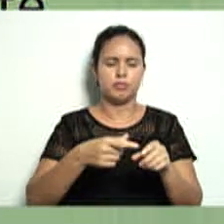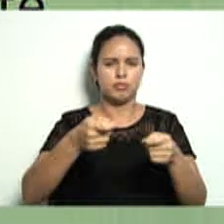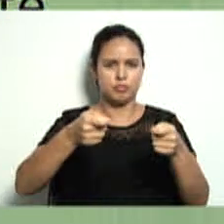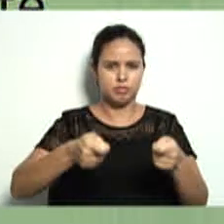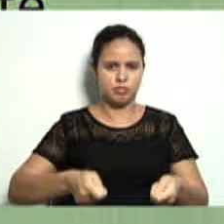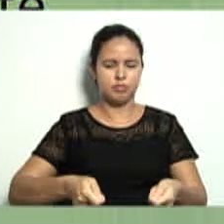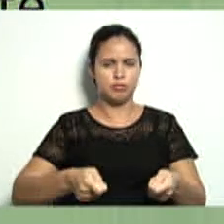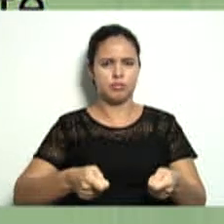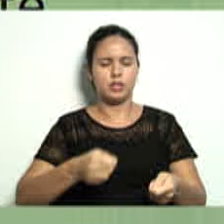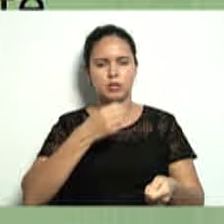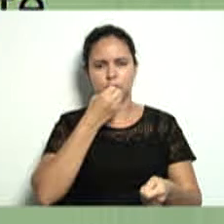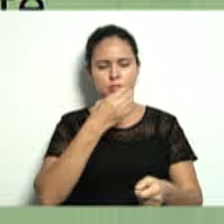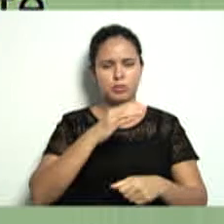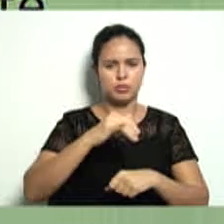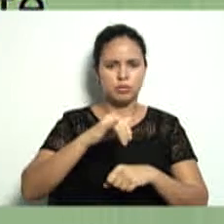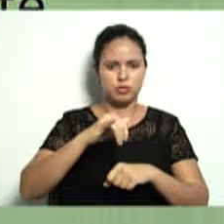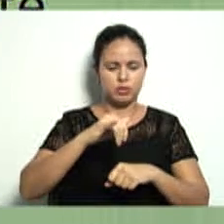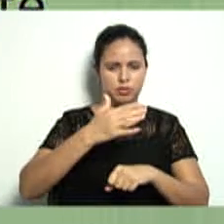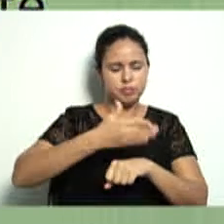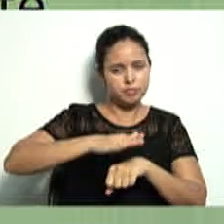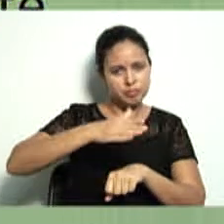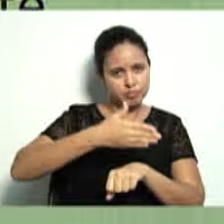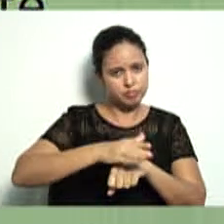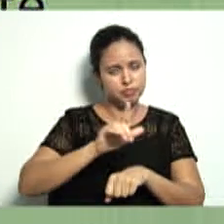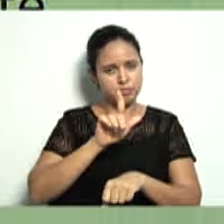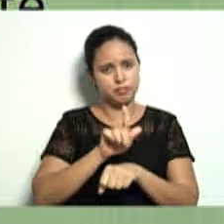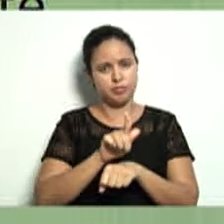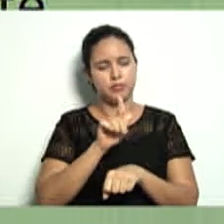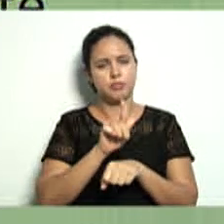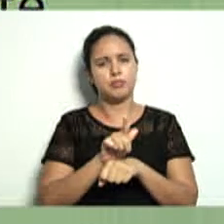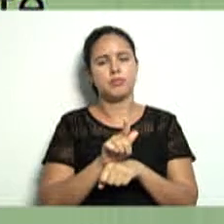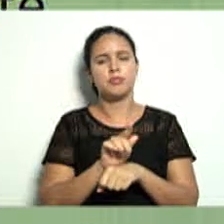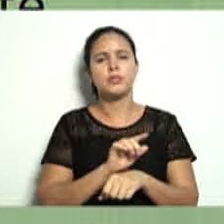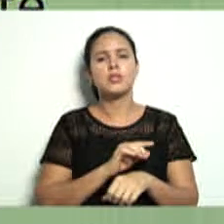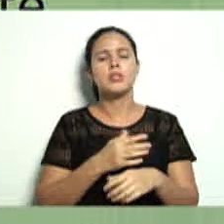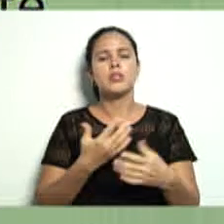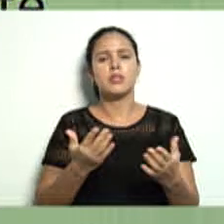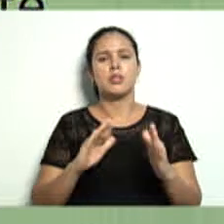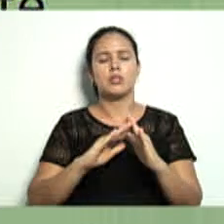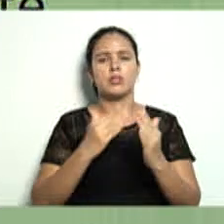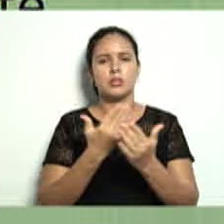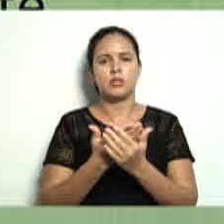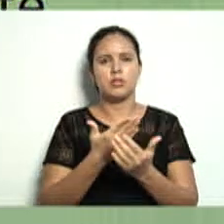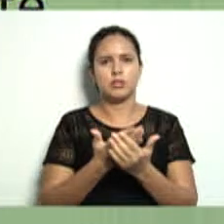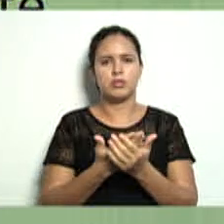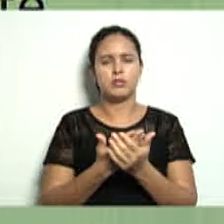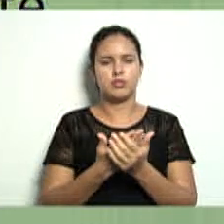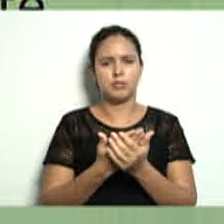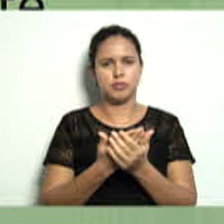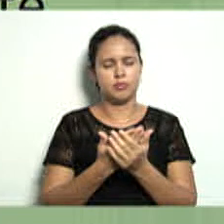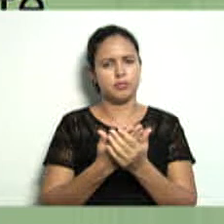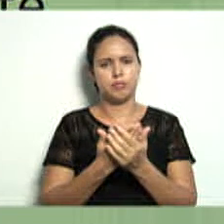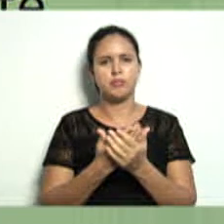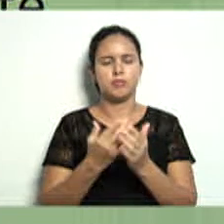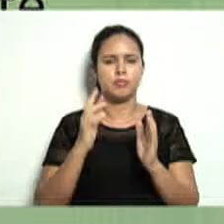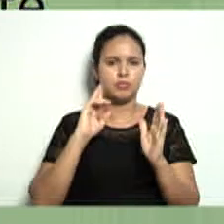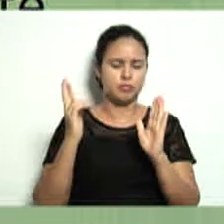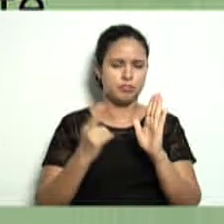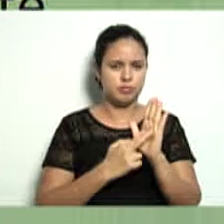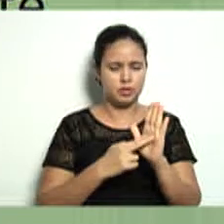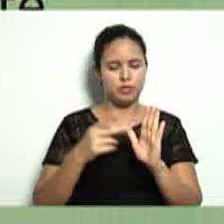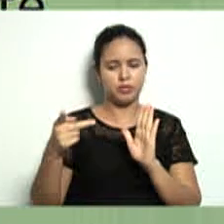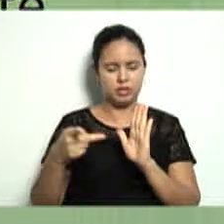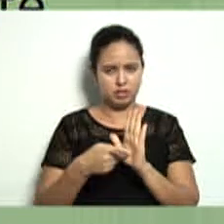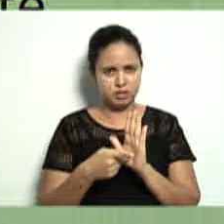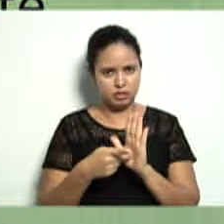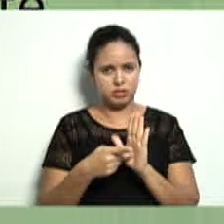alicerçada nas boas práticas de gestão. Escola Henrique Dias, ela afirma que é verdadeira. Muito bem, é verdadeira. E a